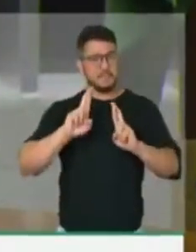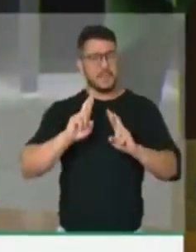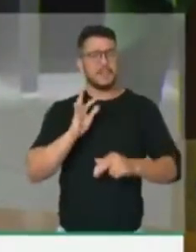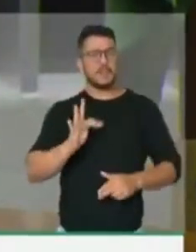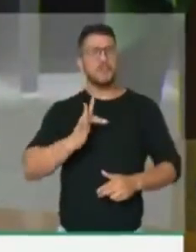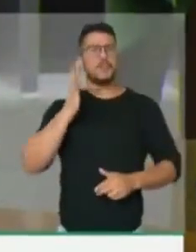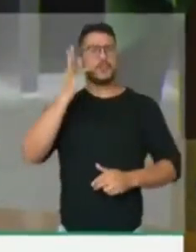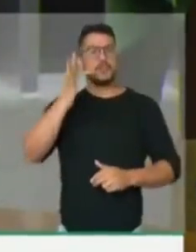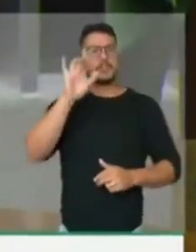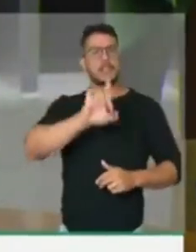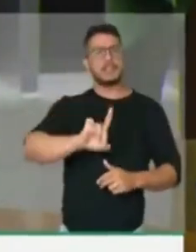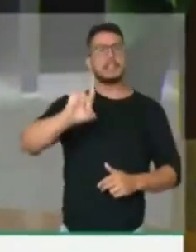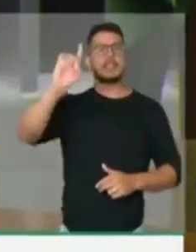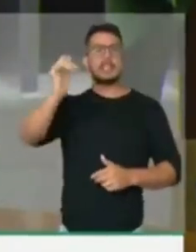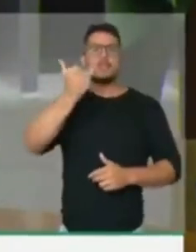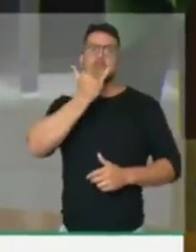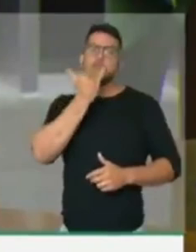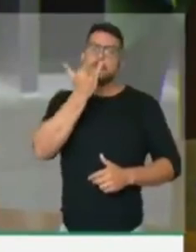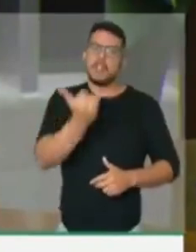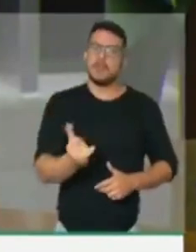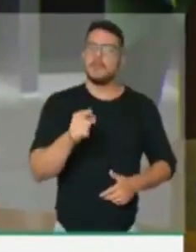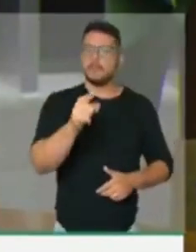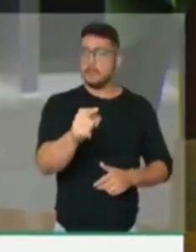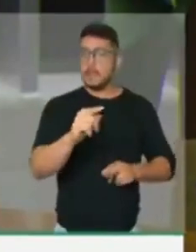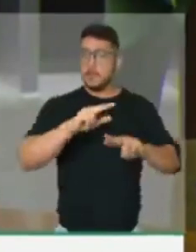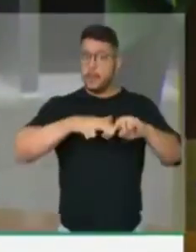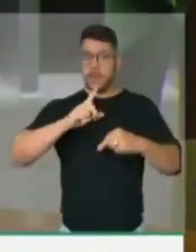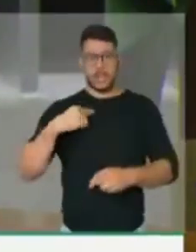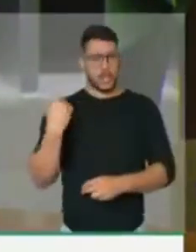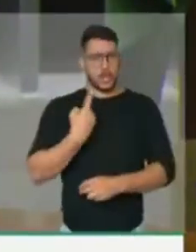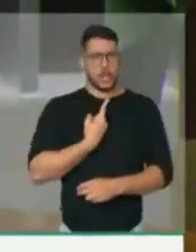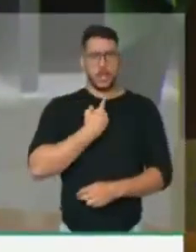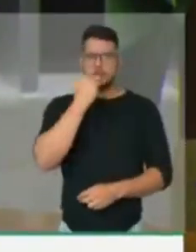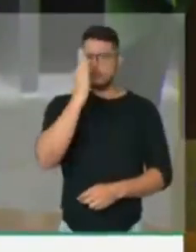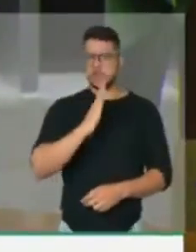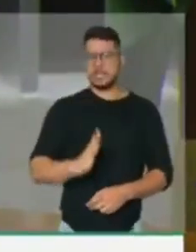Deus o perdoe, porque nós, os brasileiros, não perdoaremos. Muito obrigado.